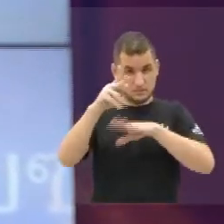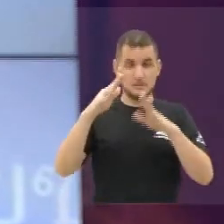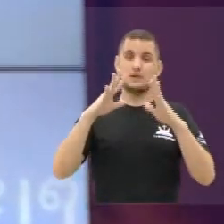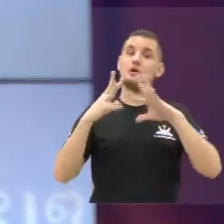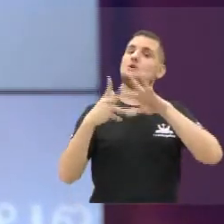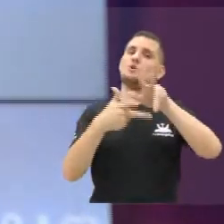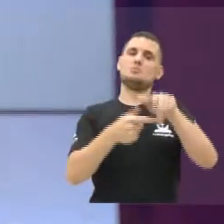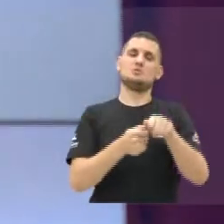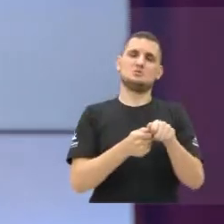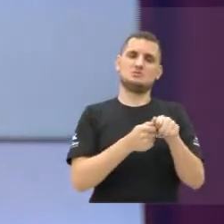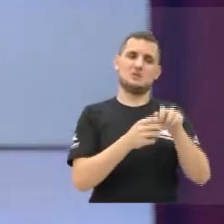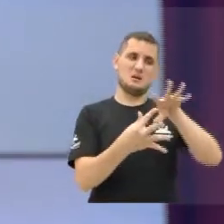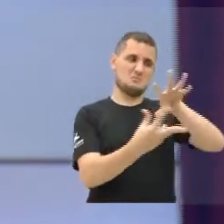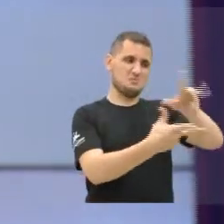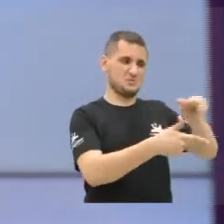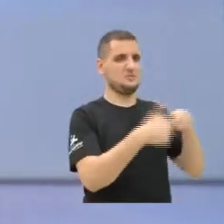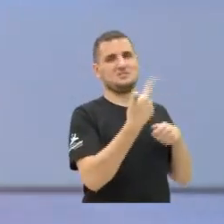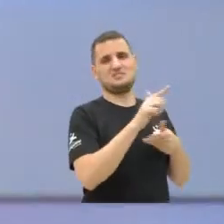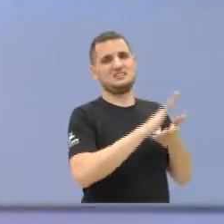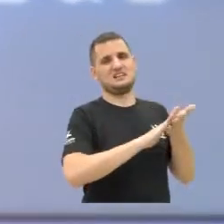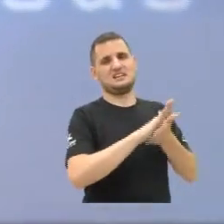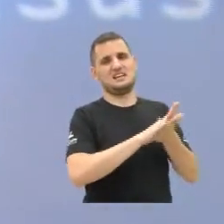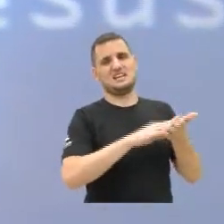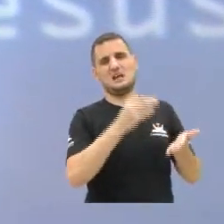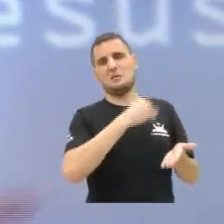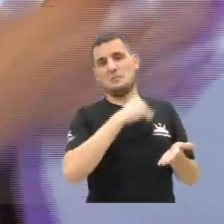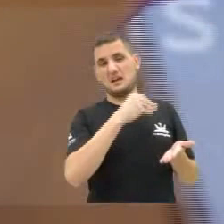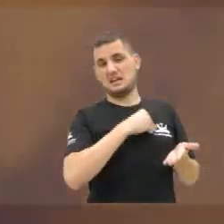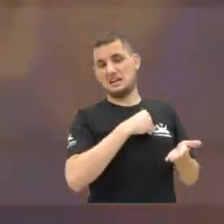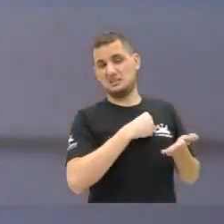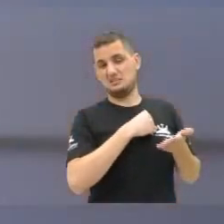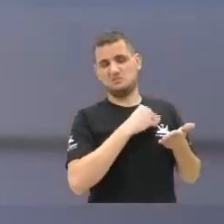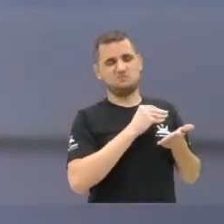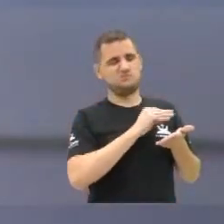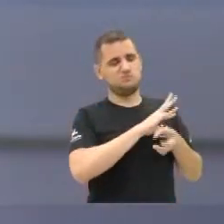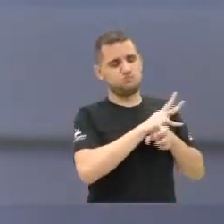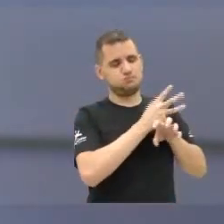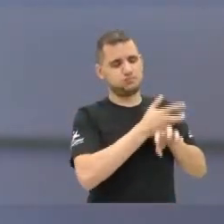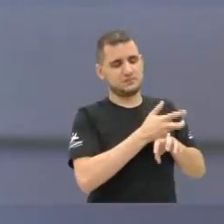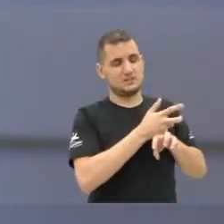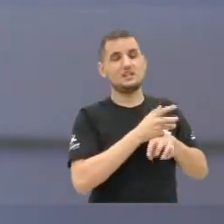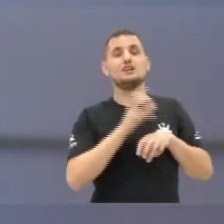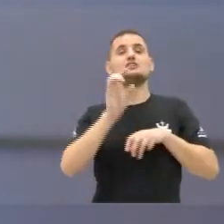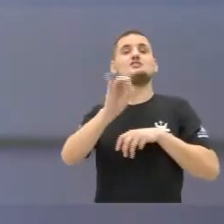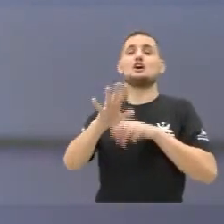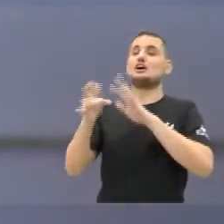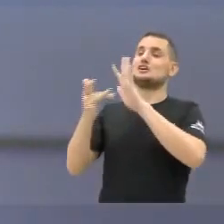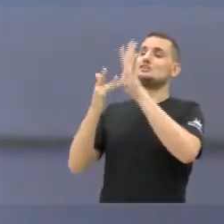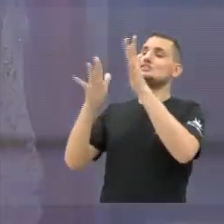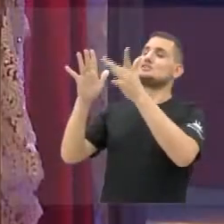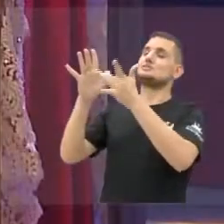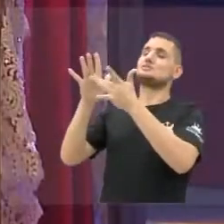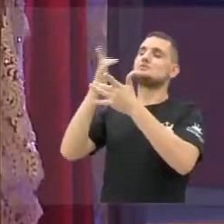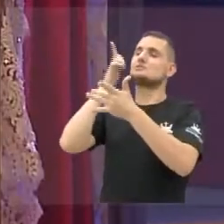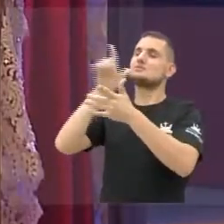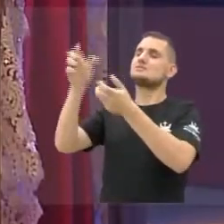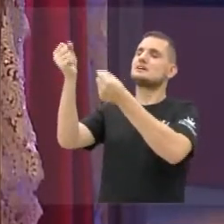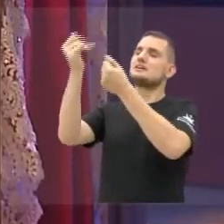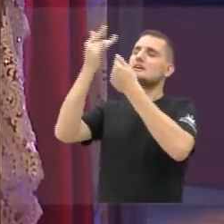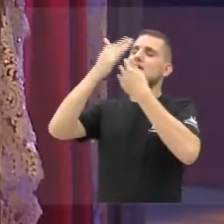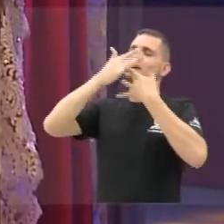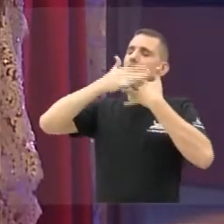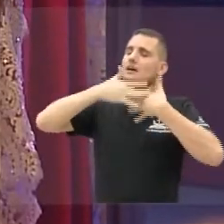preenche. O pecado não preenche, só Jesus pode preencher. Eu quero que você olhe agora para o